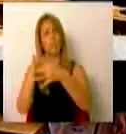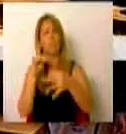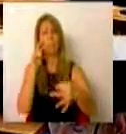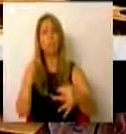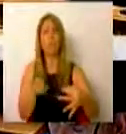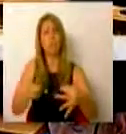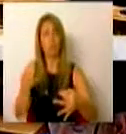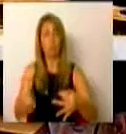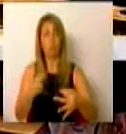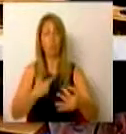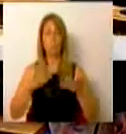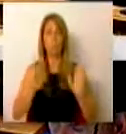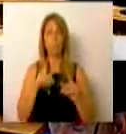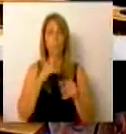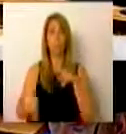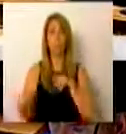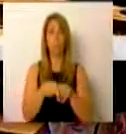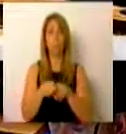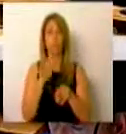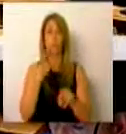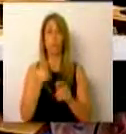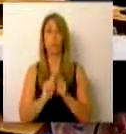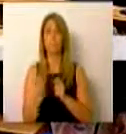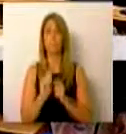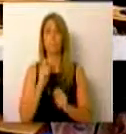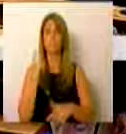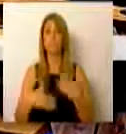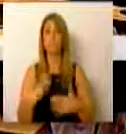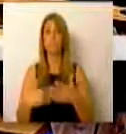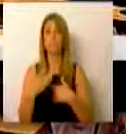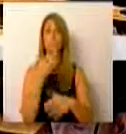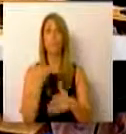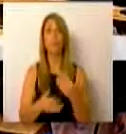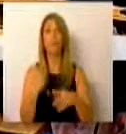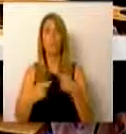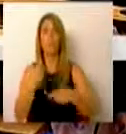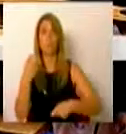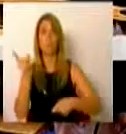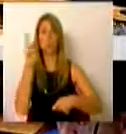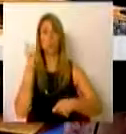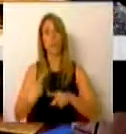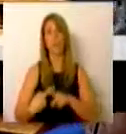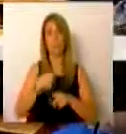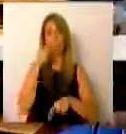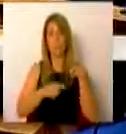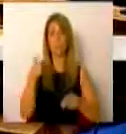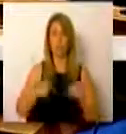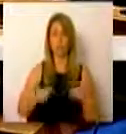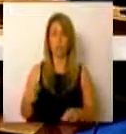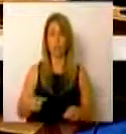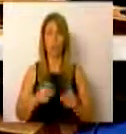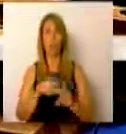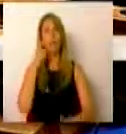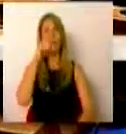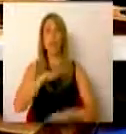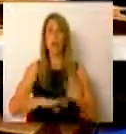implementar uma política de remunerações e avaliação de desempenho que não conflitue com o interesse do cliente. Os distribuidores de seguros têm de assegurar e demonstrar